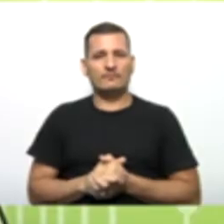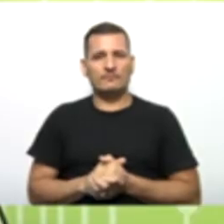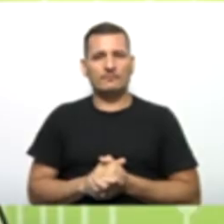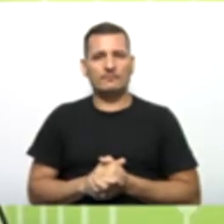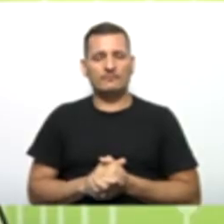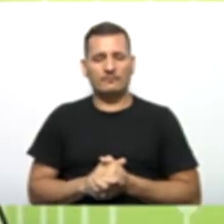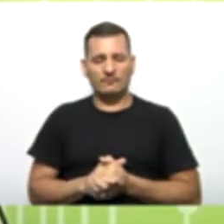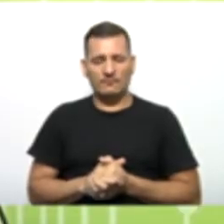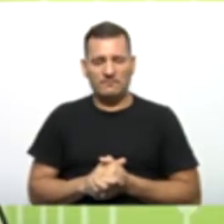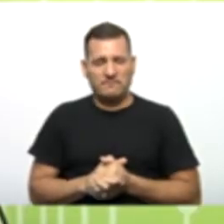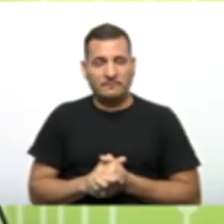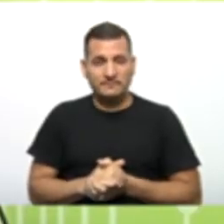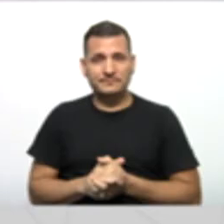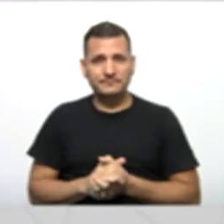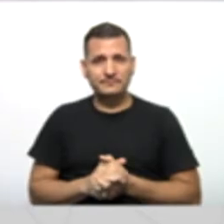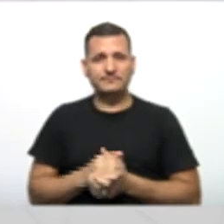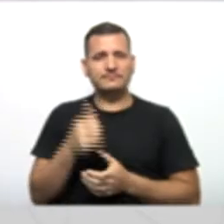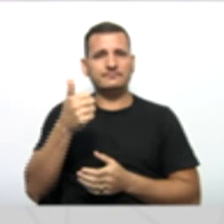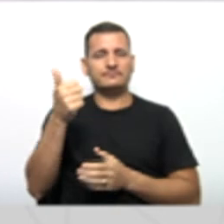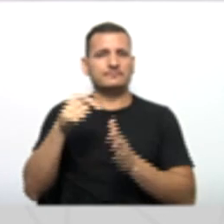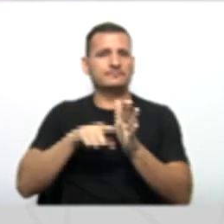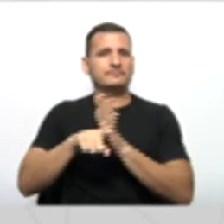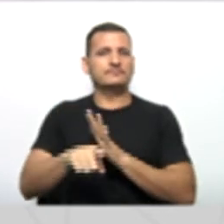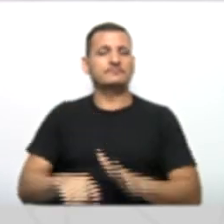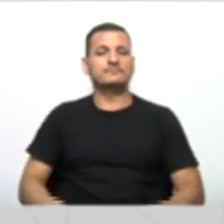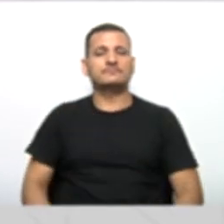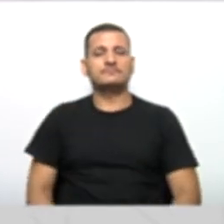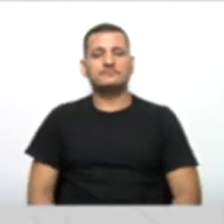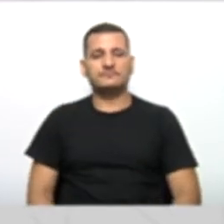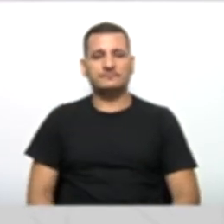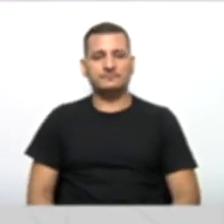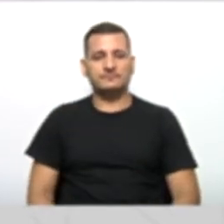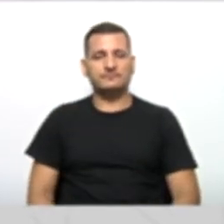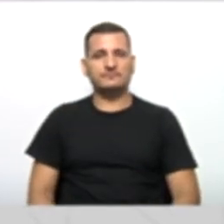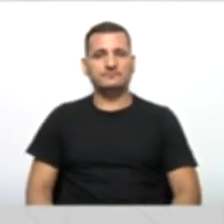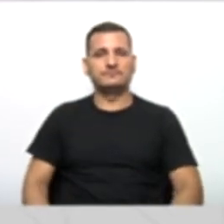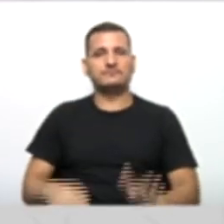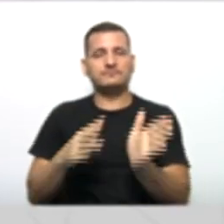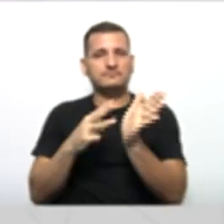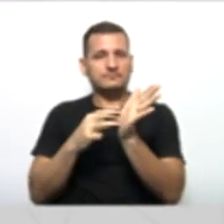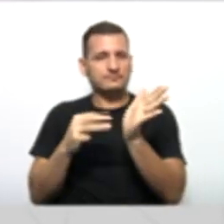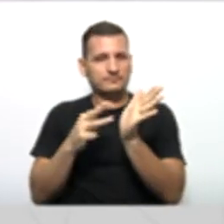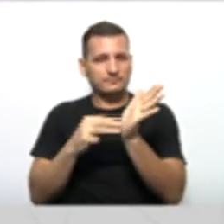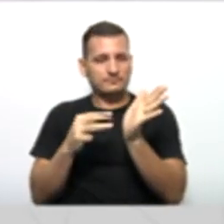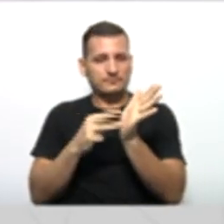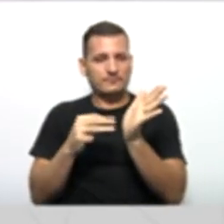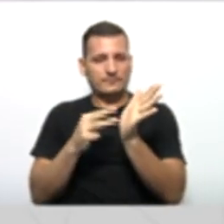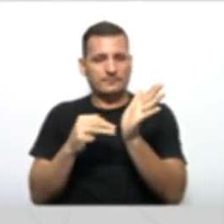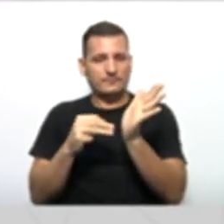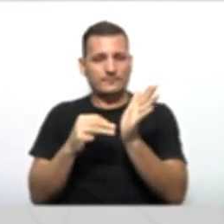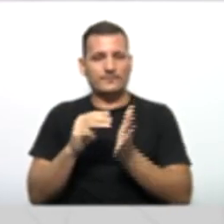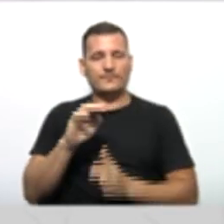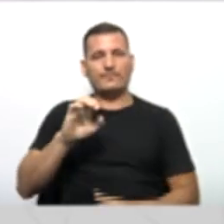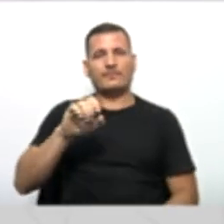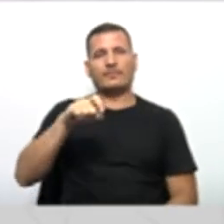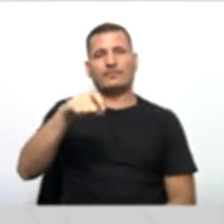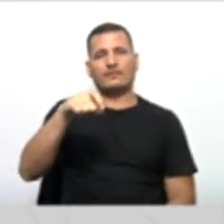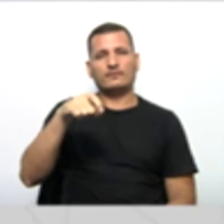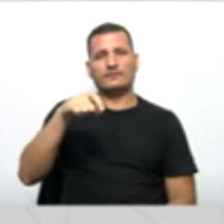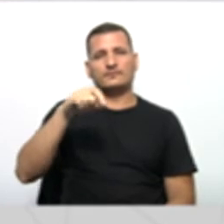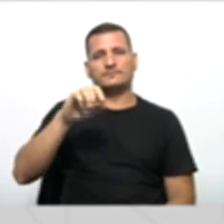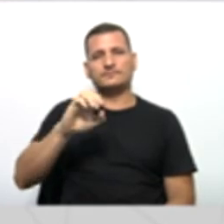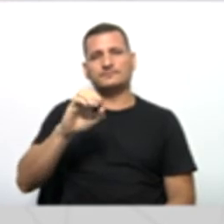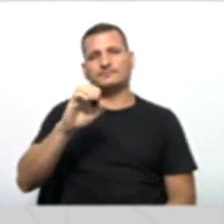que diz o seguinte o método executivo execute do código